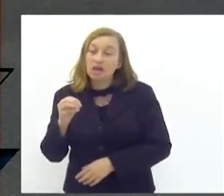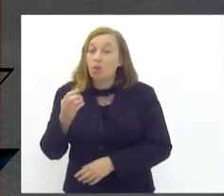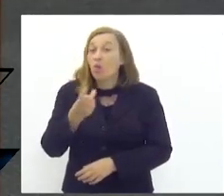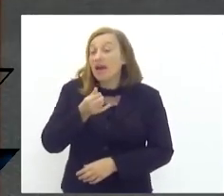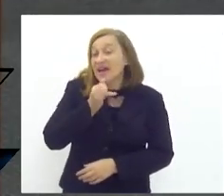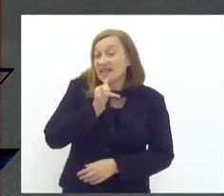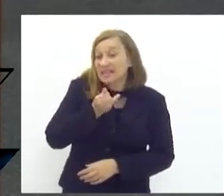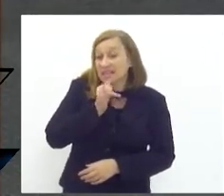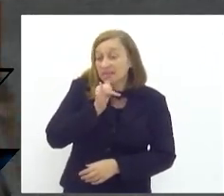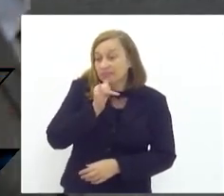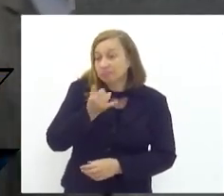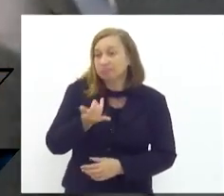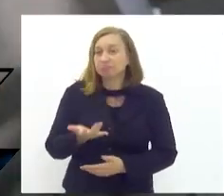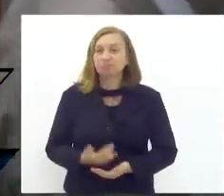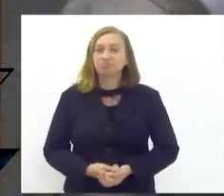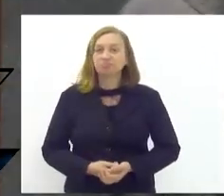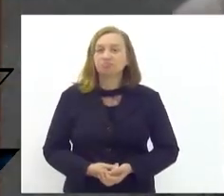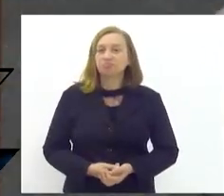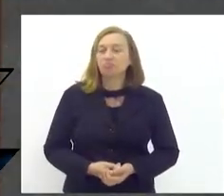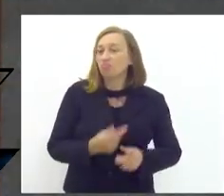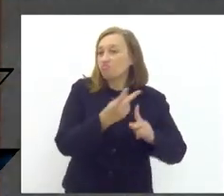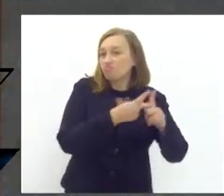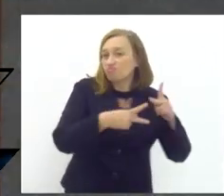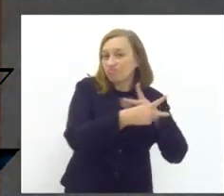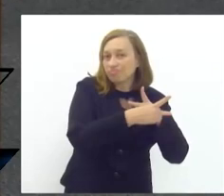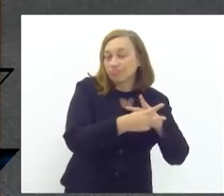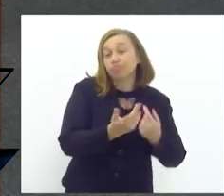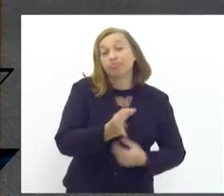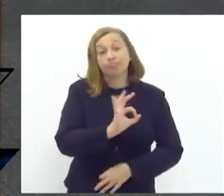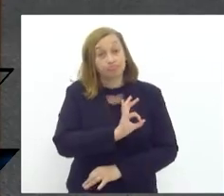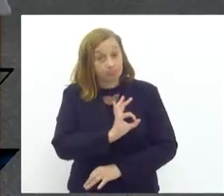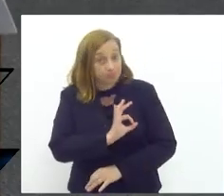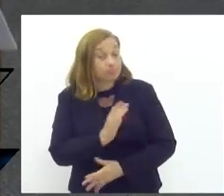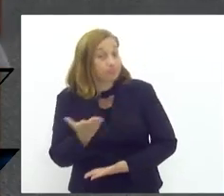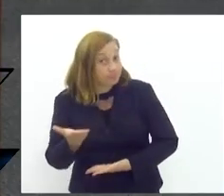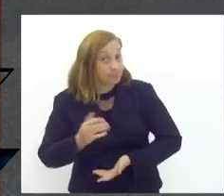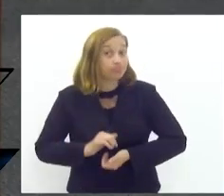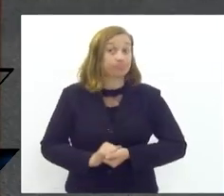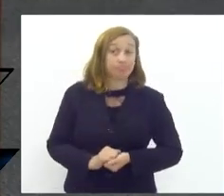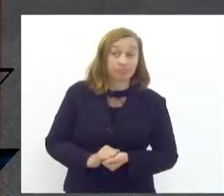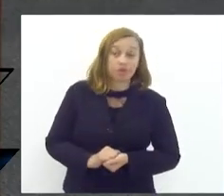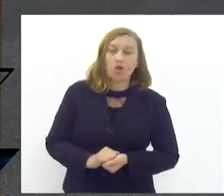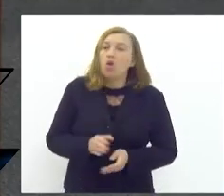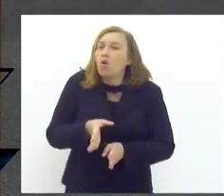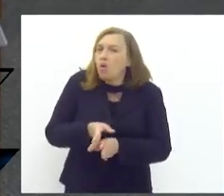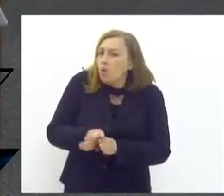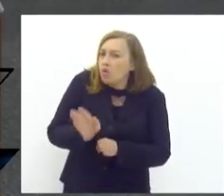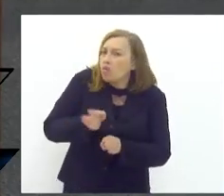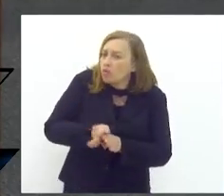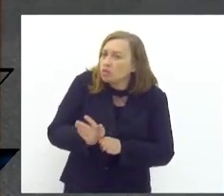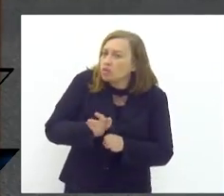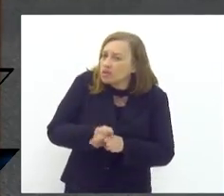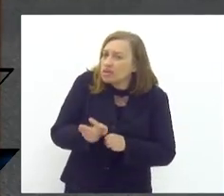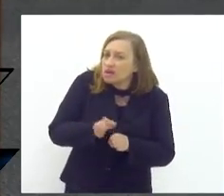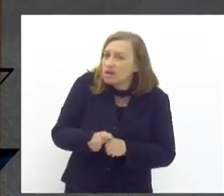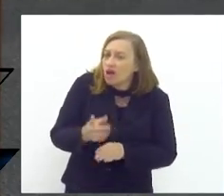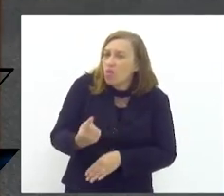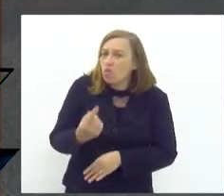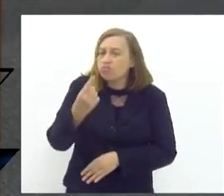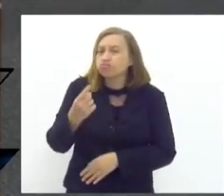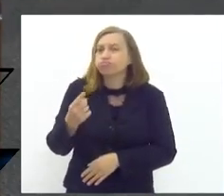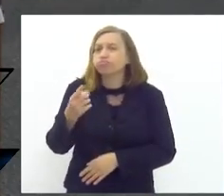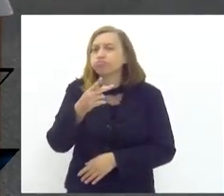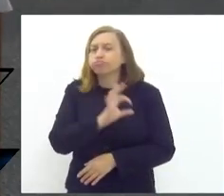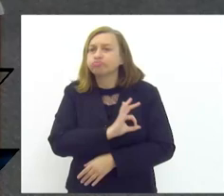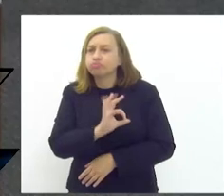exemplo né não questionamento Previdenciário por exemplo em orientar um policial numa